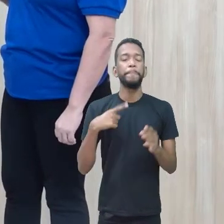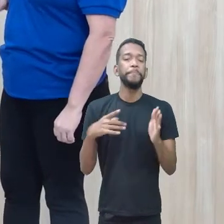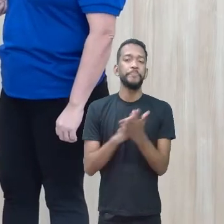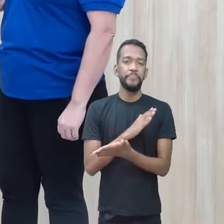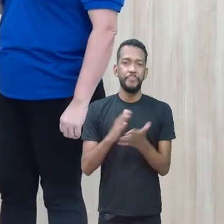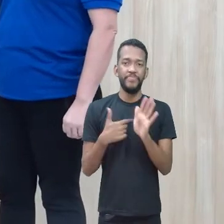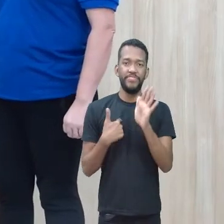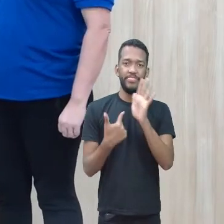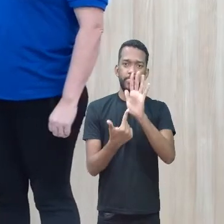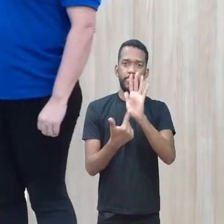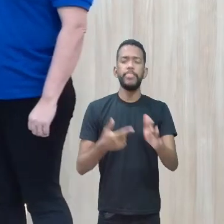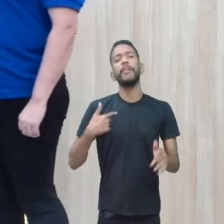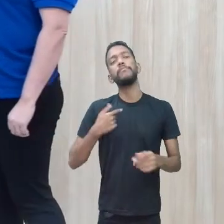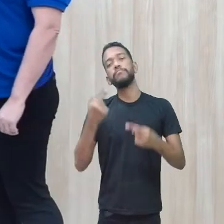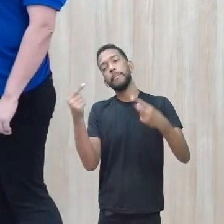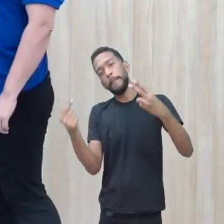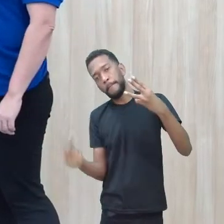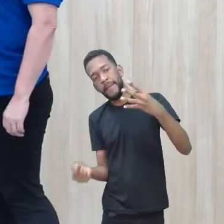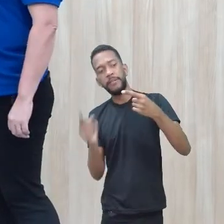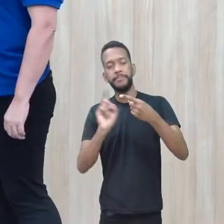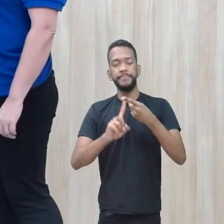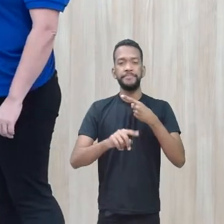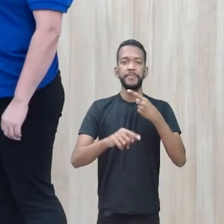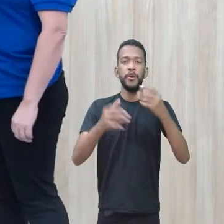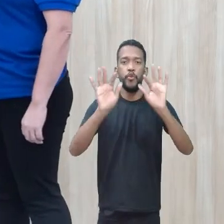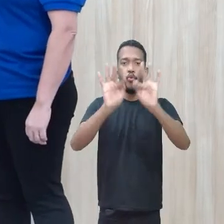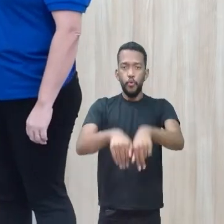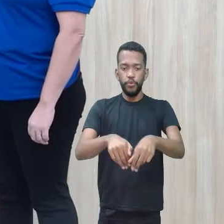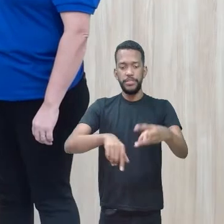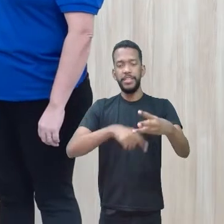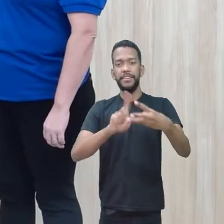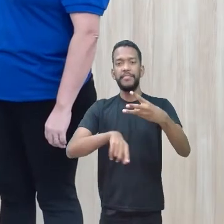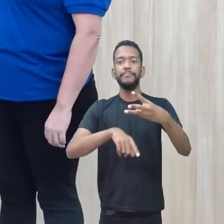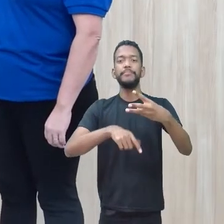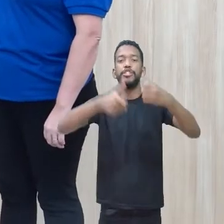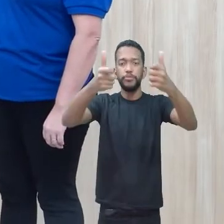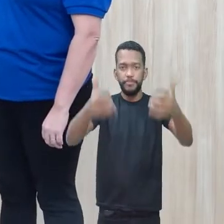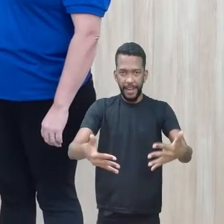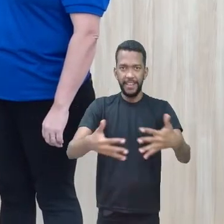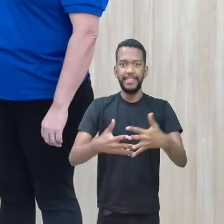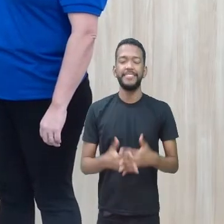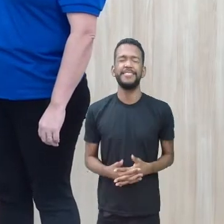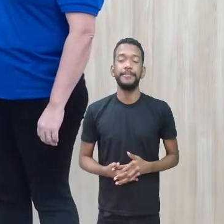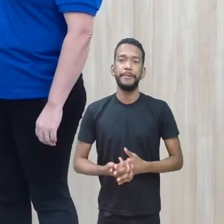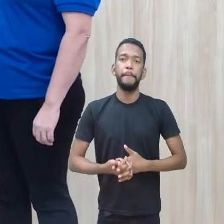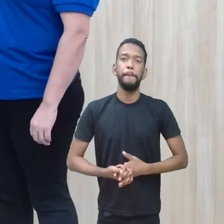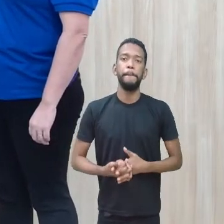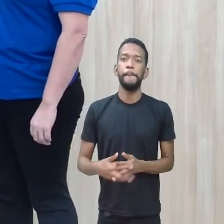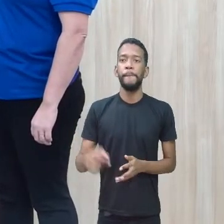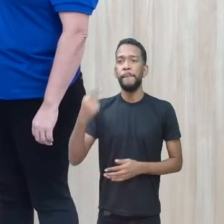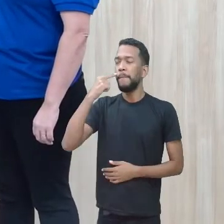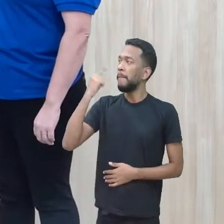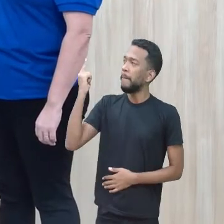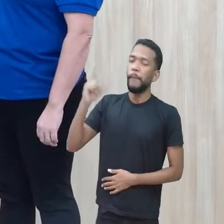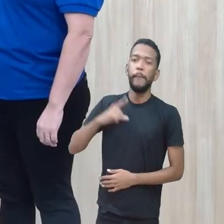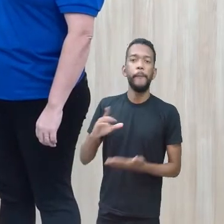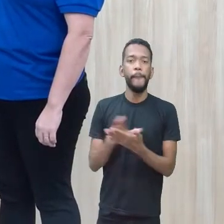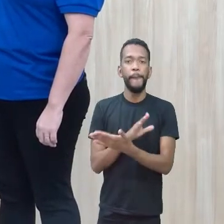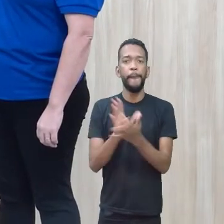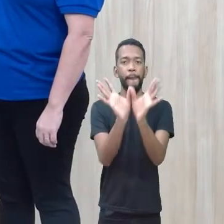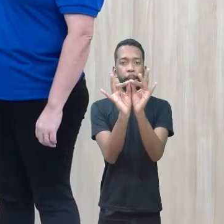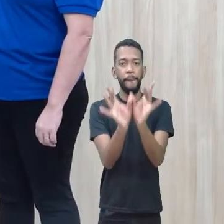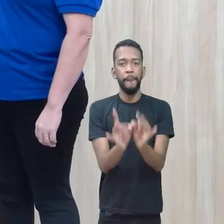as conclusivas e as explicativas. Essas são as conjunções que